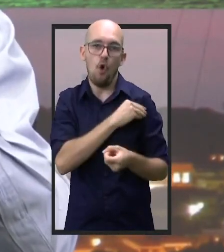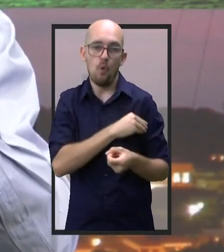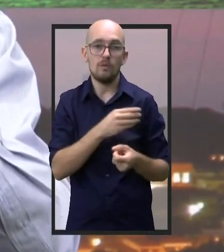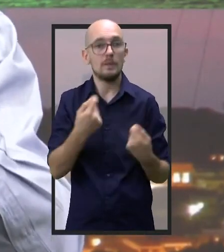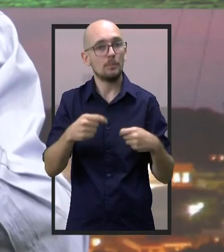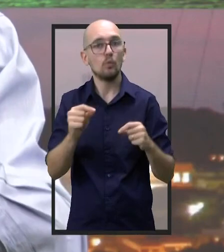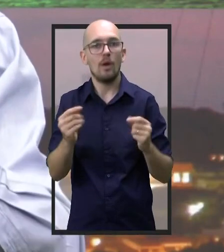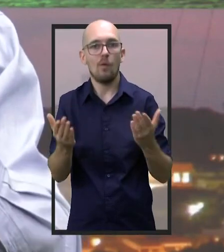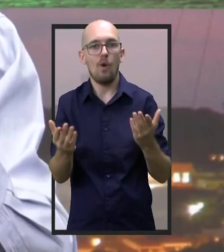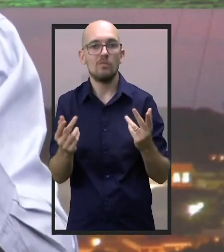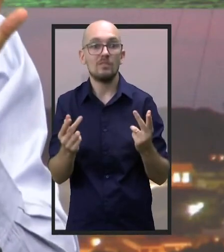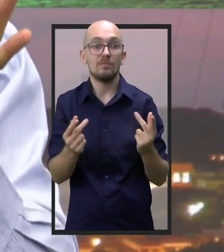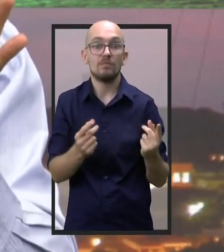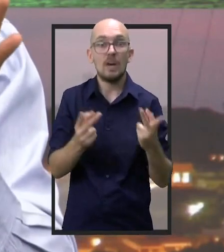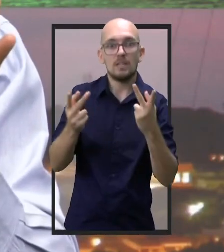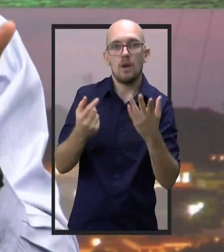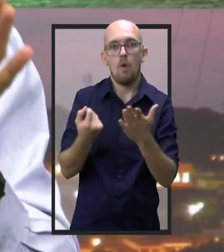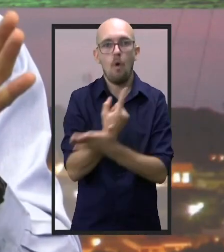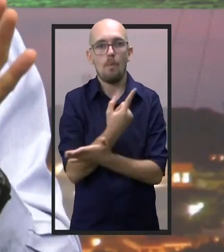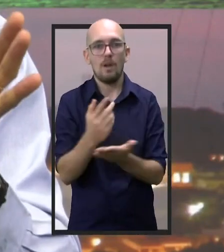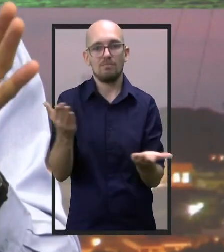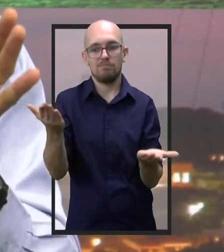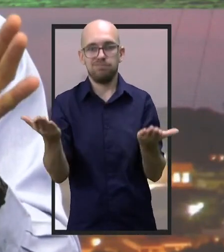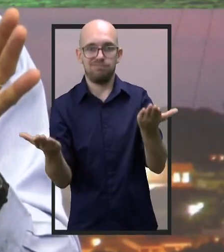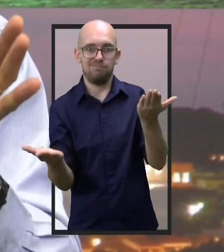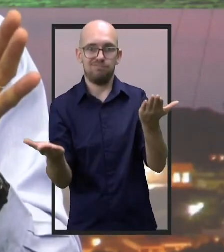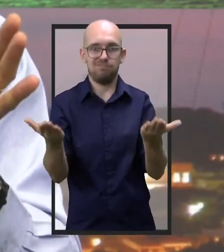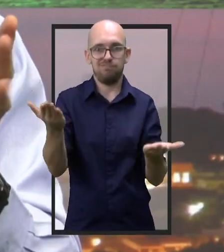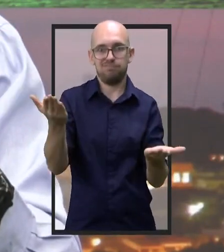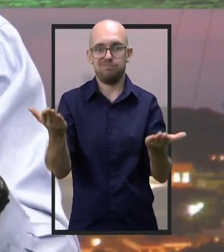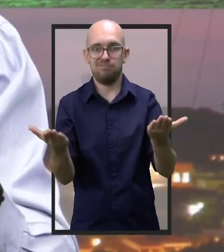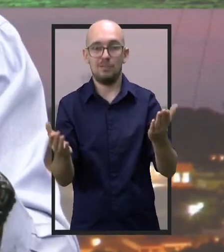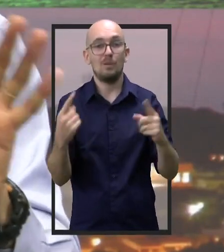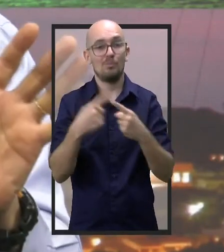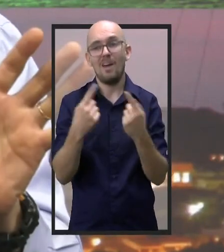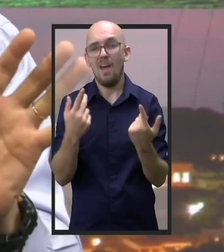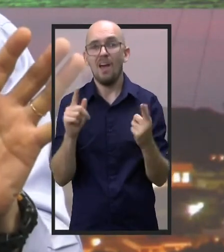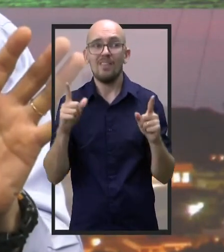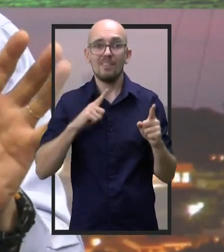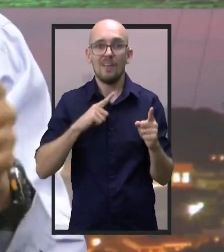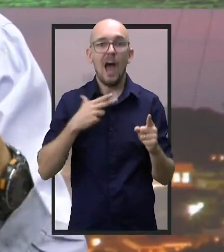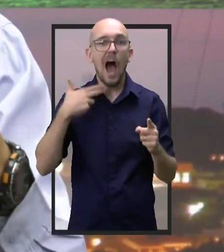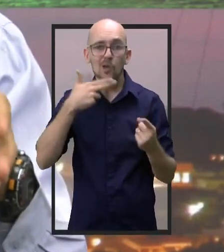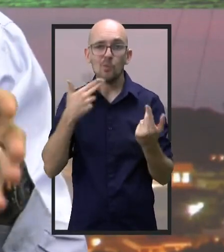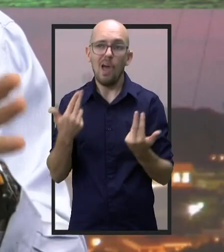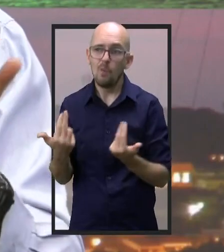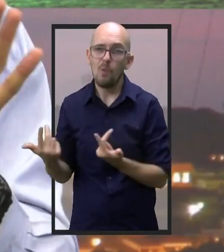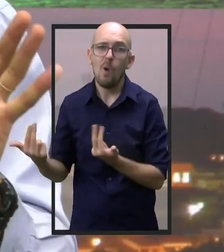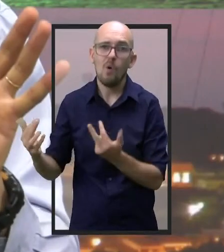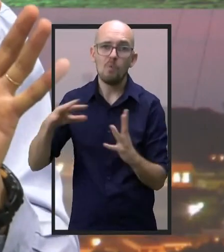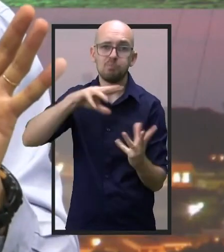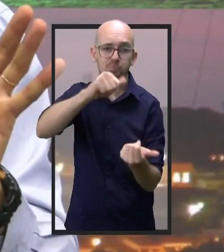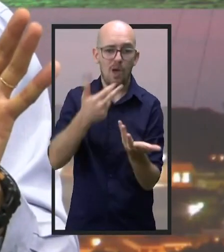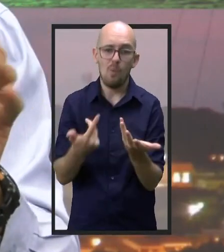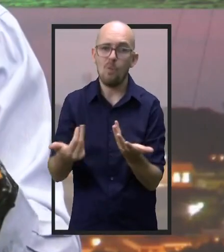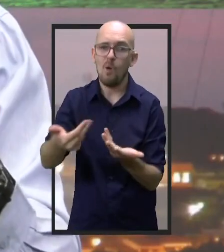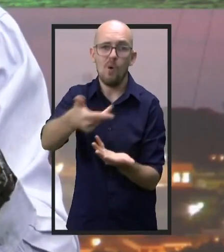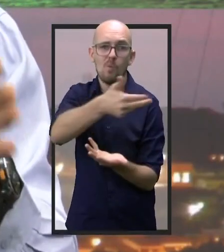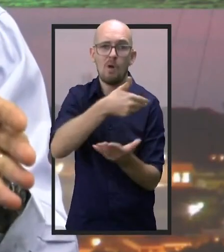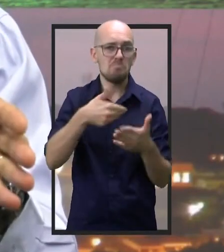está maior, é uma commodity. Todo mundo produz o mesmo produto. Concorremos de igual para igual. O açúcar brasileiro é igual de todo